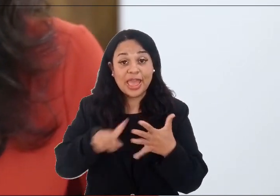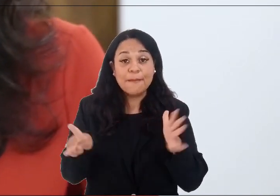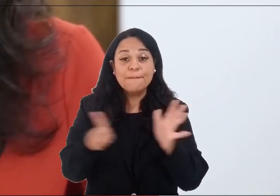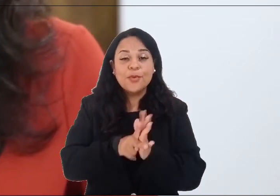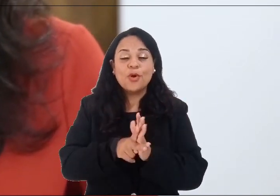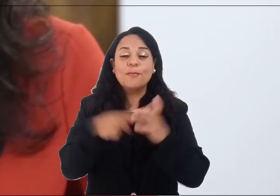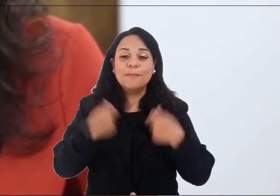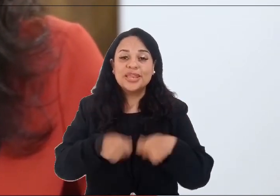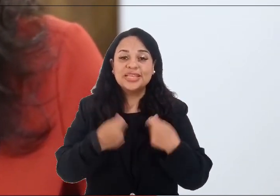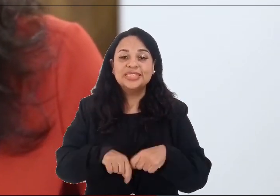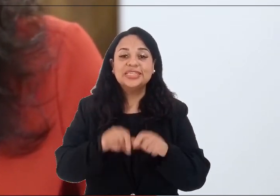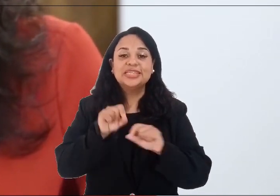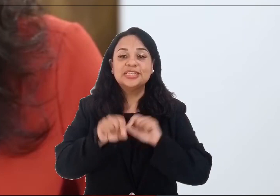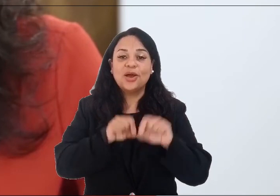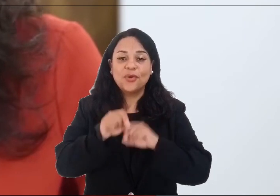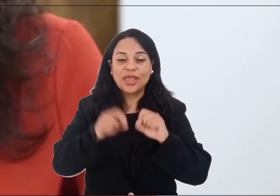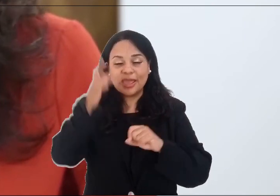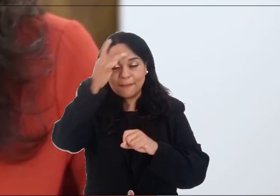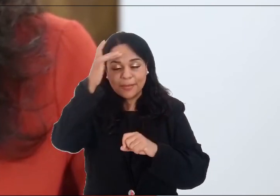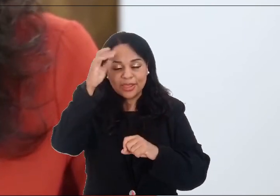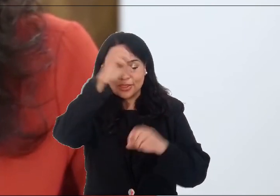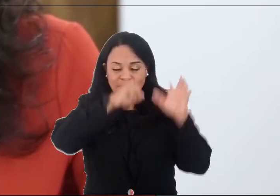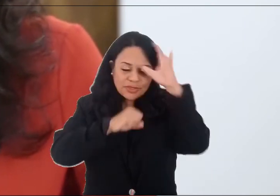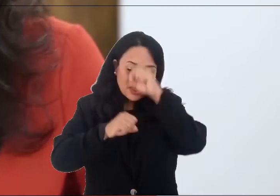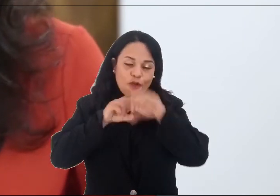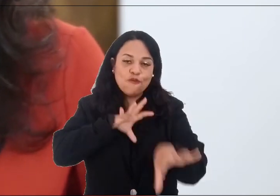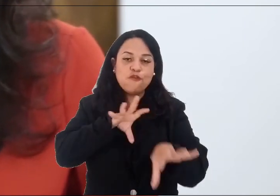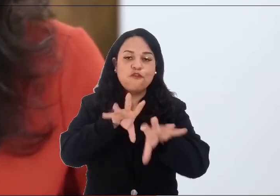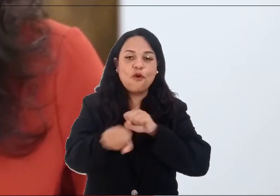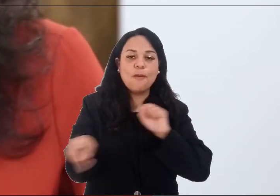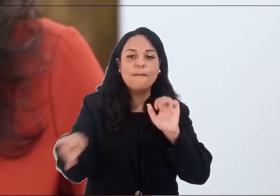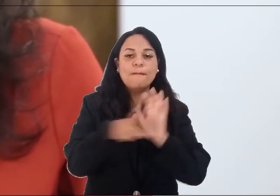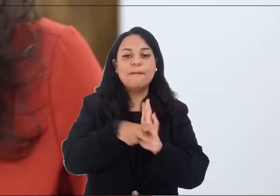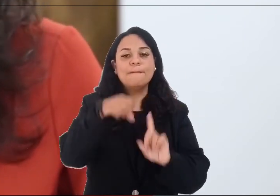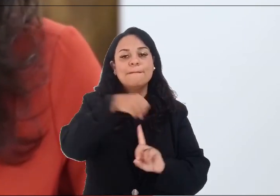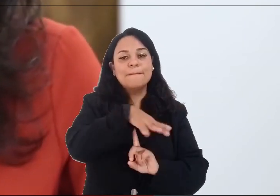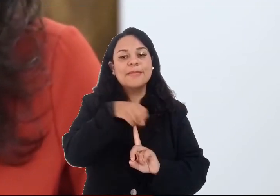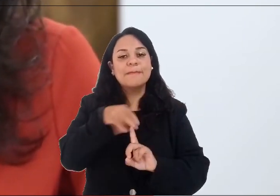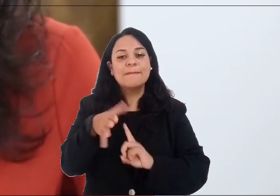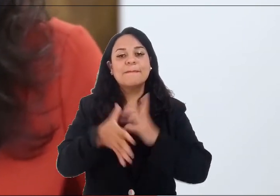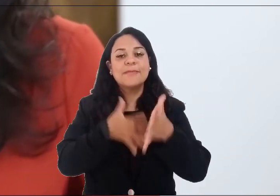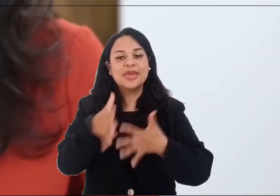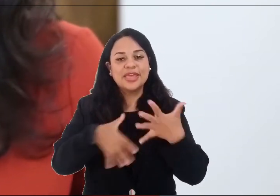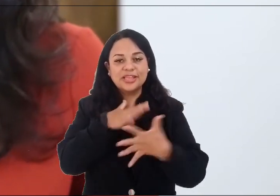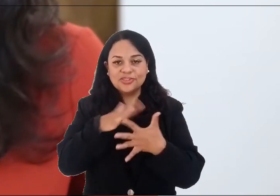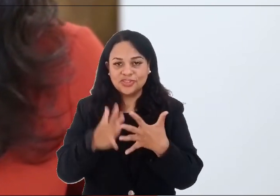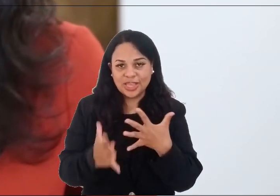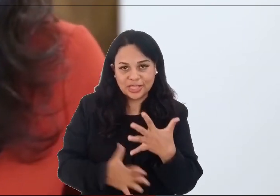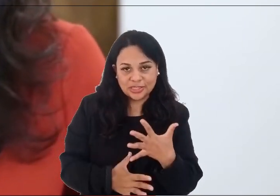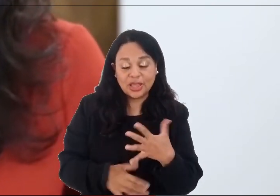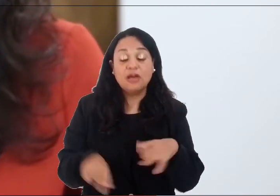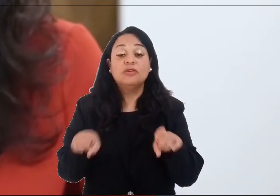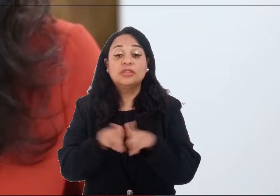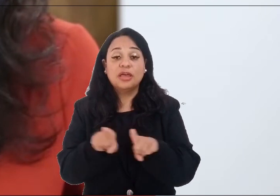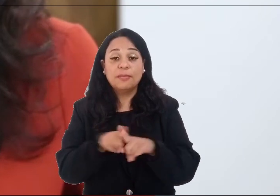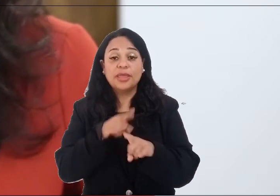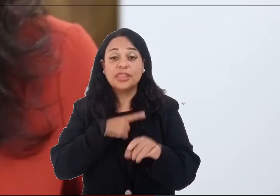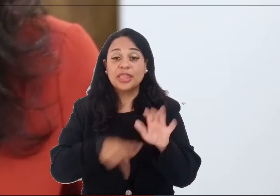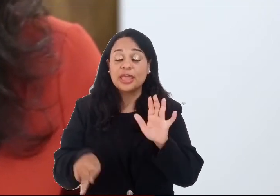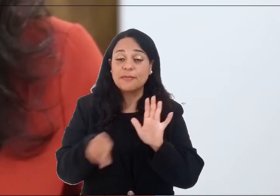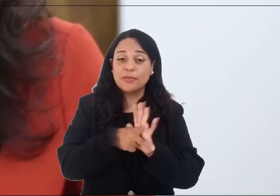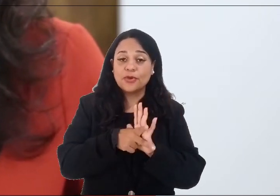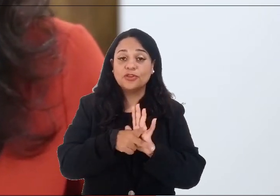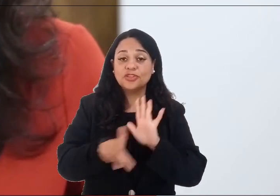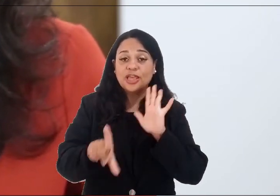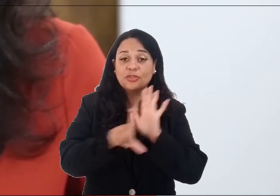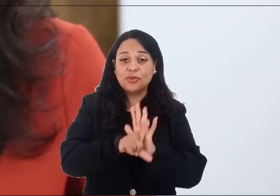para evitar que ocorresse com ela o que estava ocorrendo com a arbitragem na época, que estava sofrendo algumas distorções. Surgem alguns projetos de lei, o